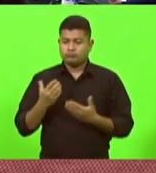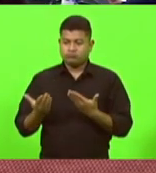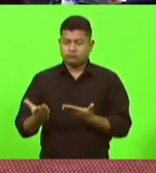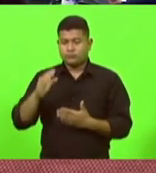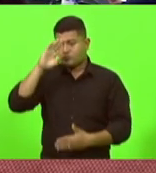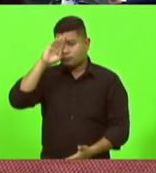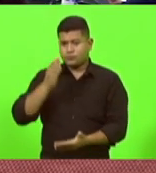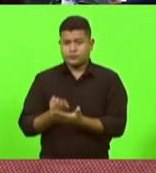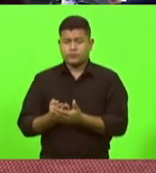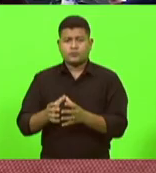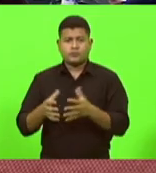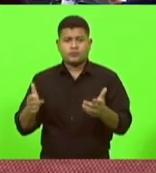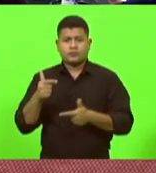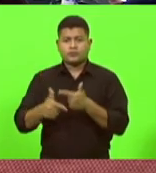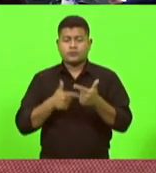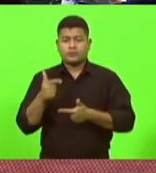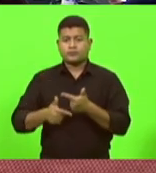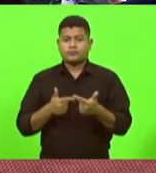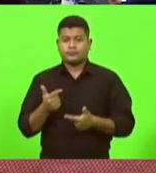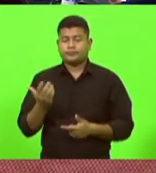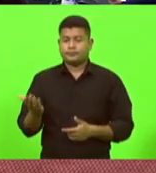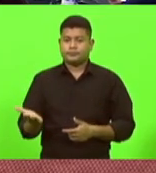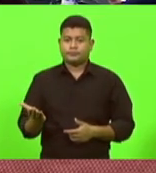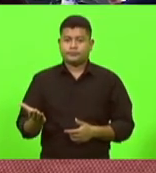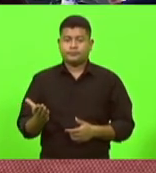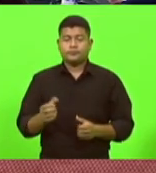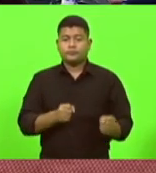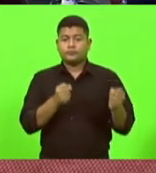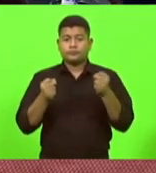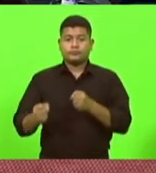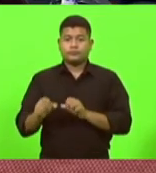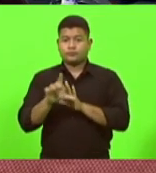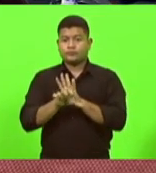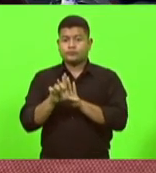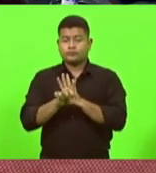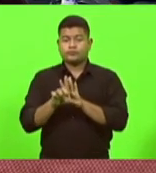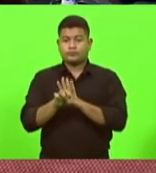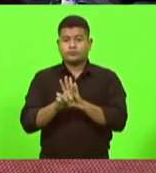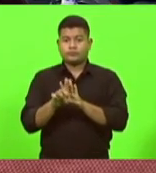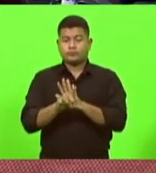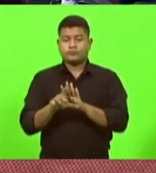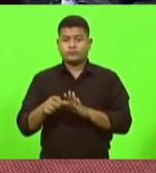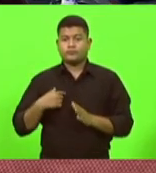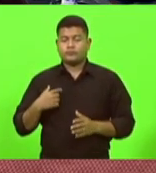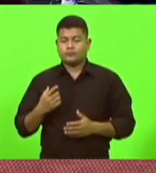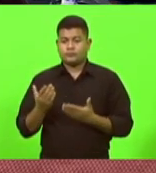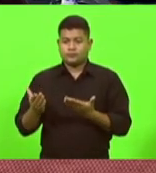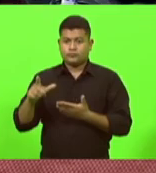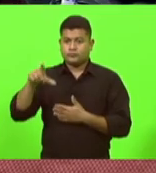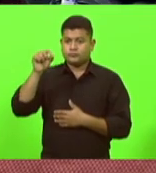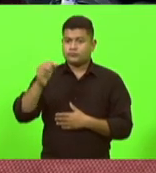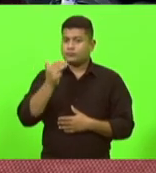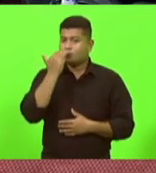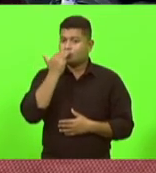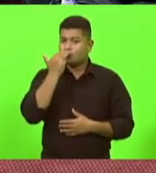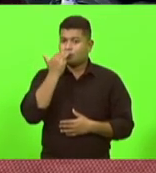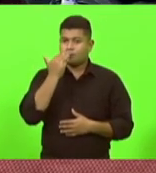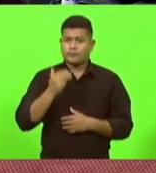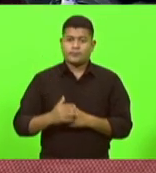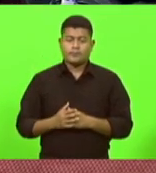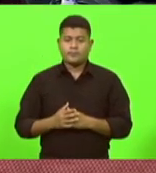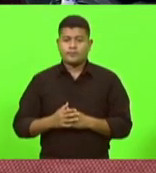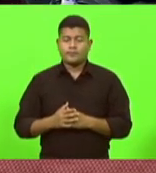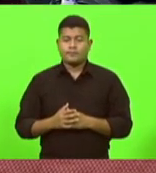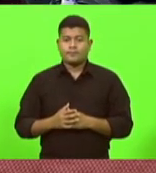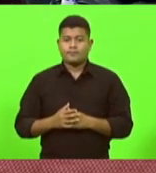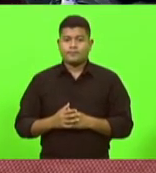grande trabalho aí na presidência do Poder Legislativo. Meu voto é para o deputado Moacir Sopelsa. Obrigado, deputado. Como